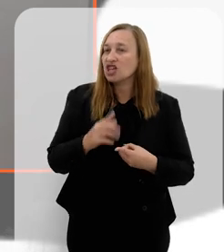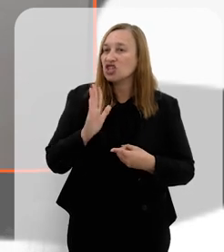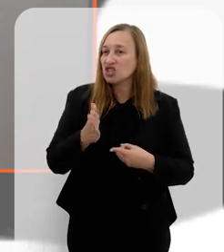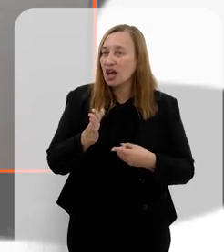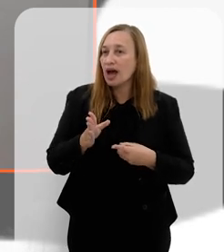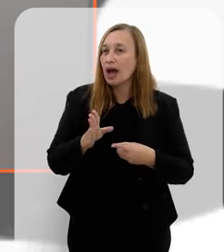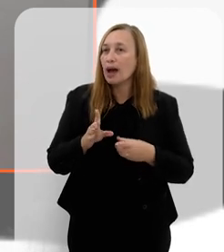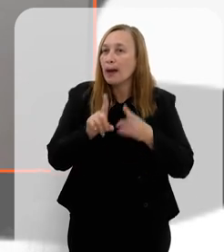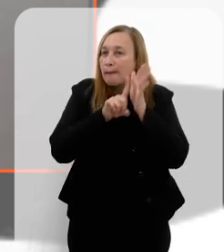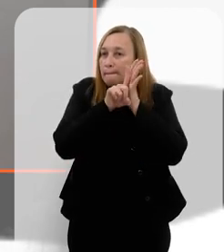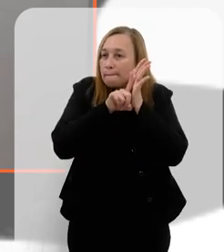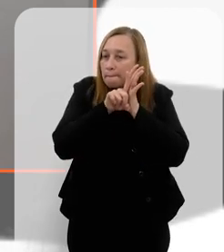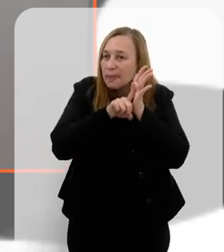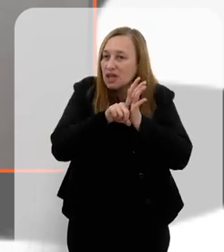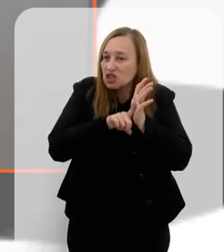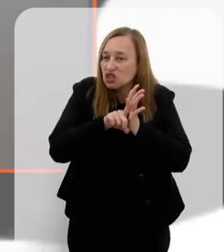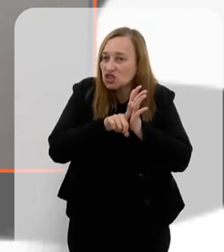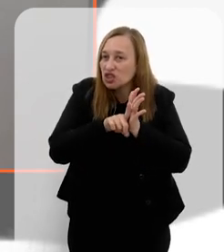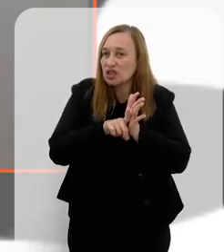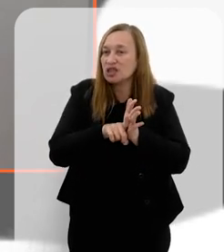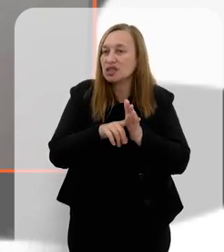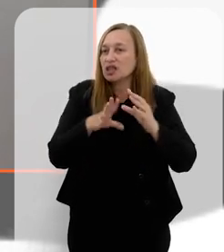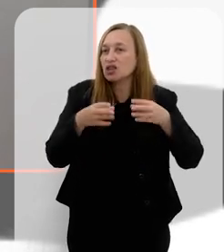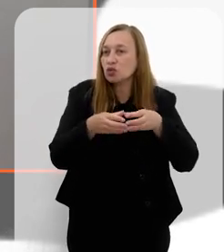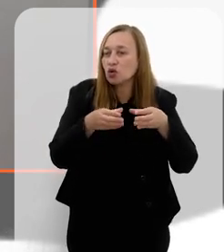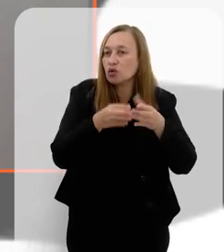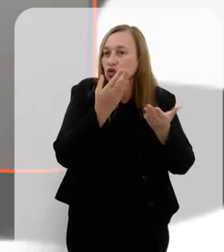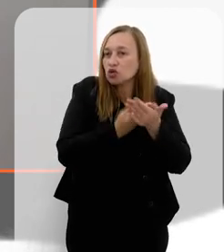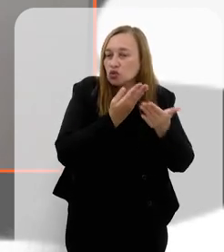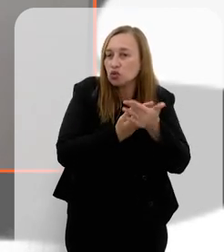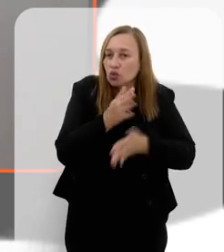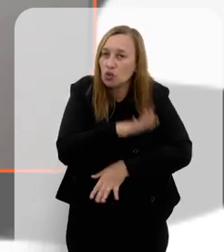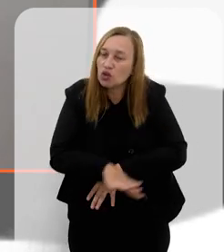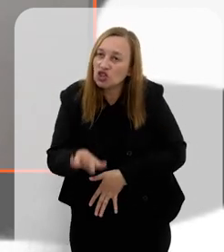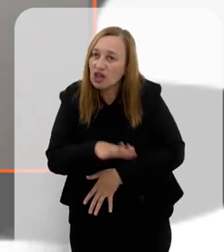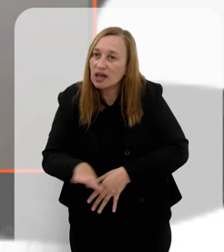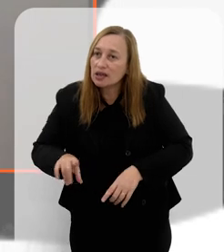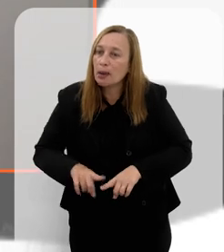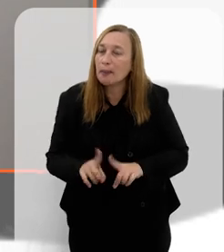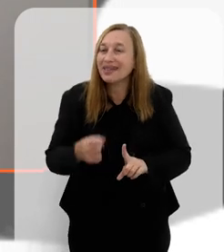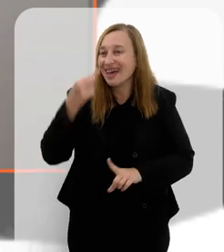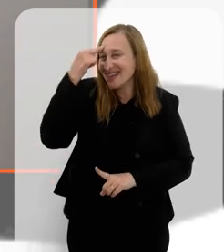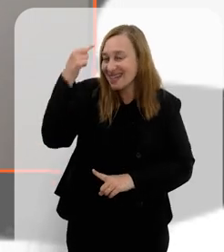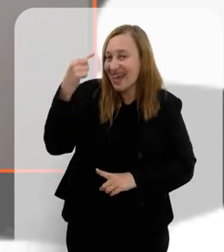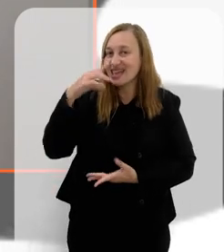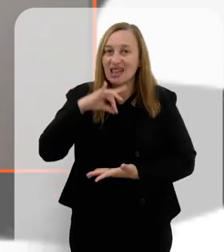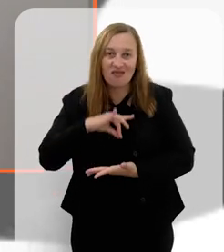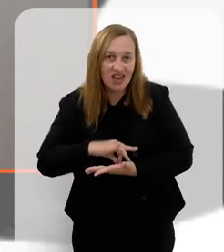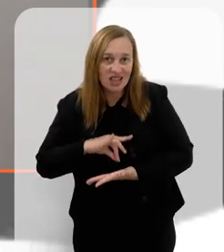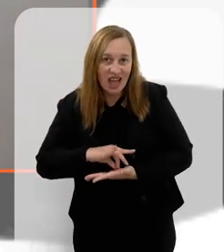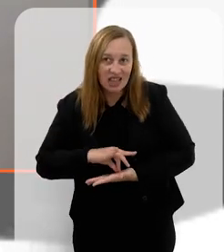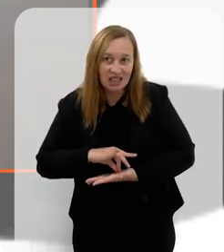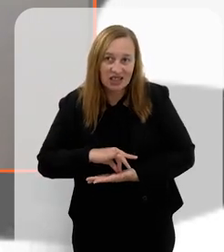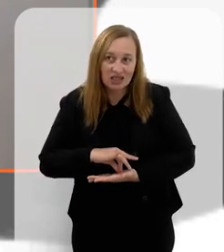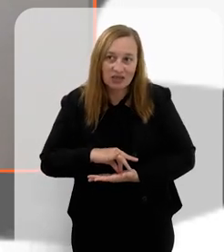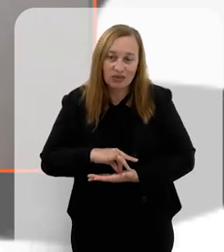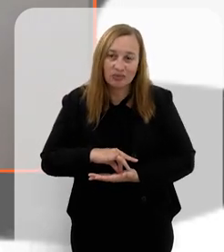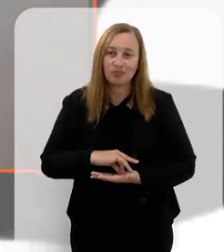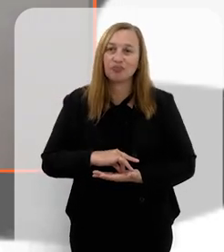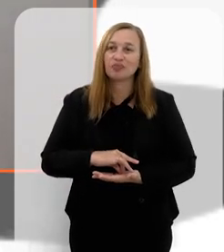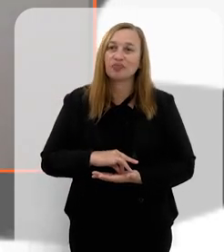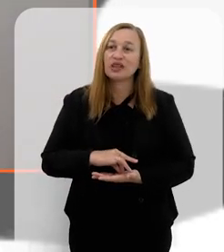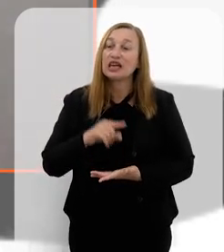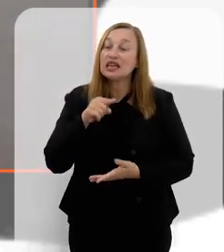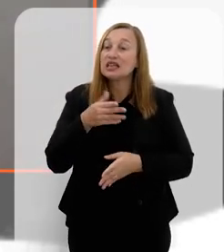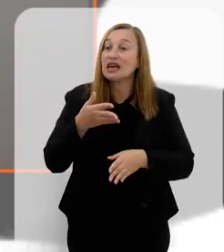já vinha fazendo ateliês de filosofia com as crianças. Mas a ideia, na verdade,